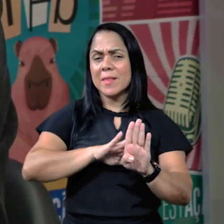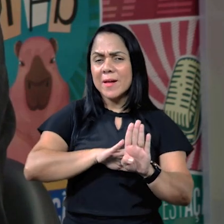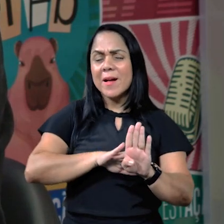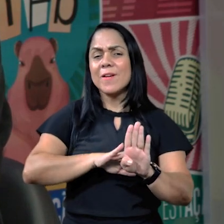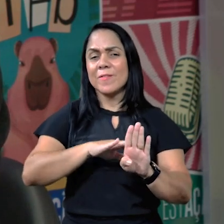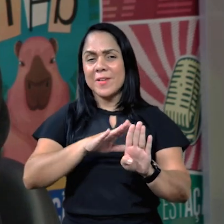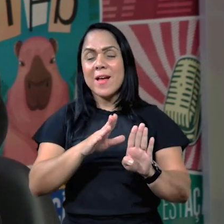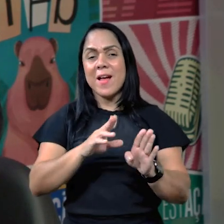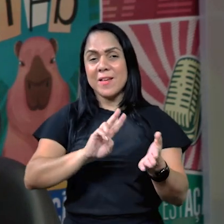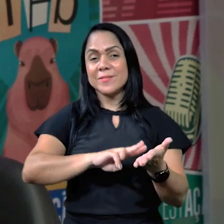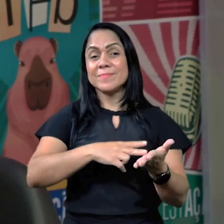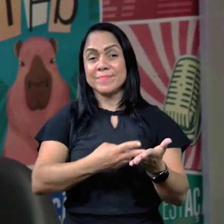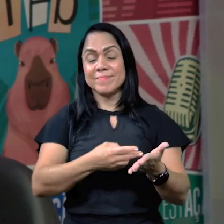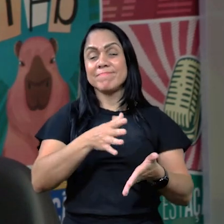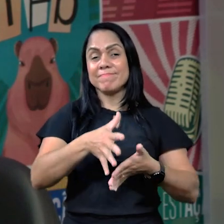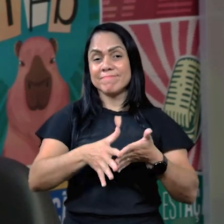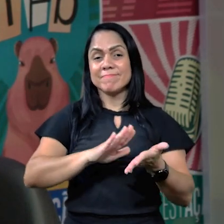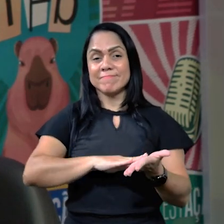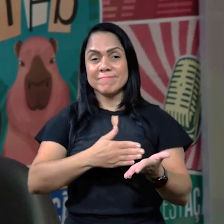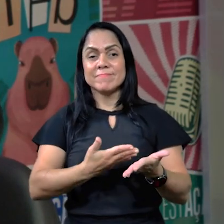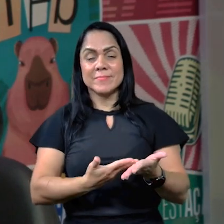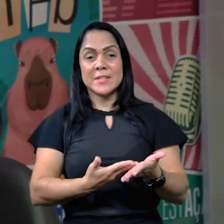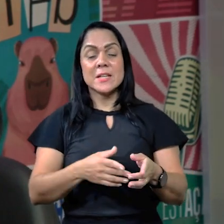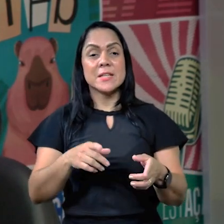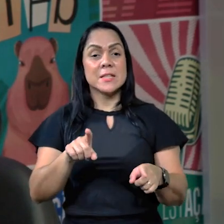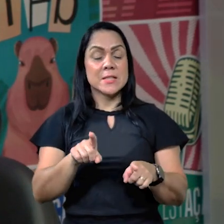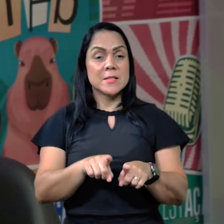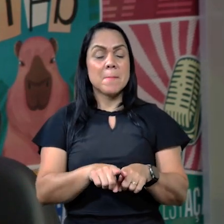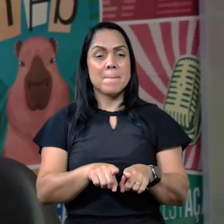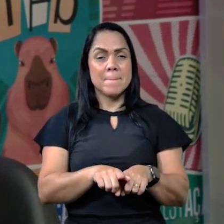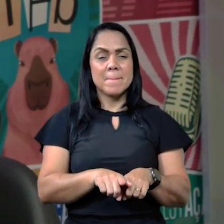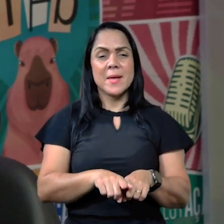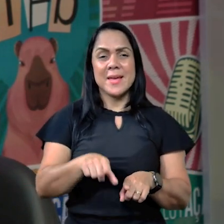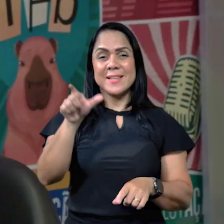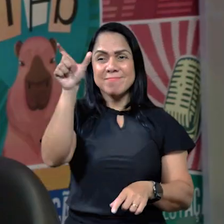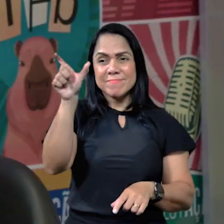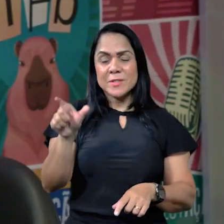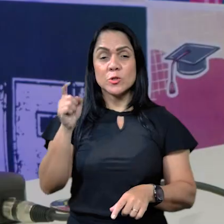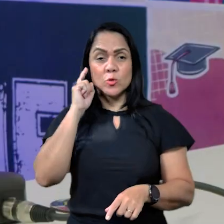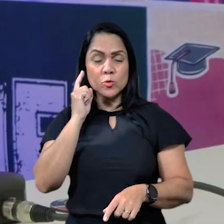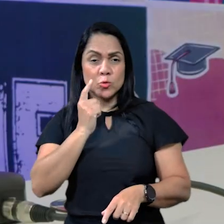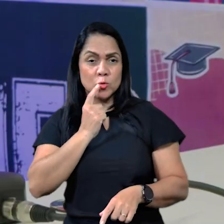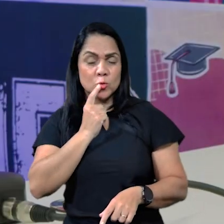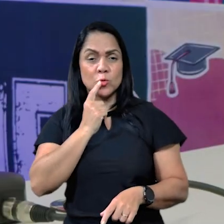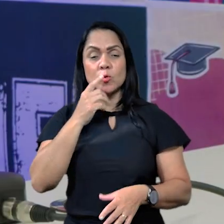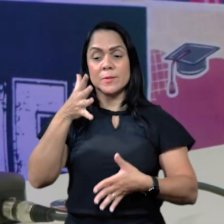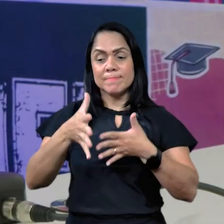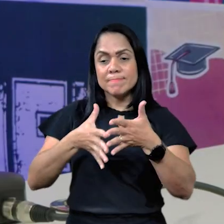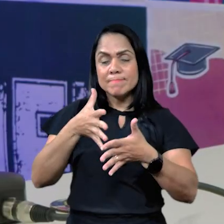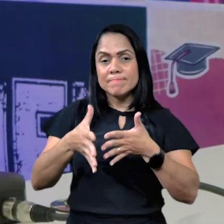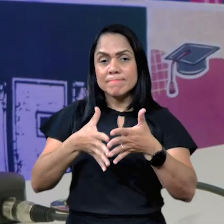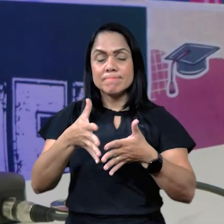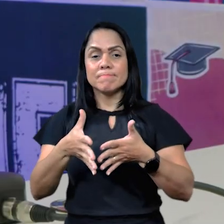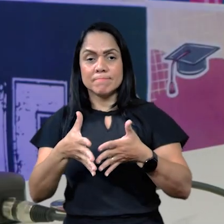você faz uma interpretação. Porque a gente faz a tradução também da pessoa surda, né? A gente traduz o que ele fala. Entendi. Entendeu? Então a gente faz aquela